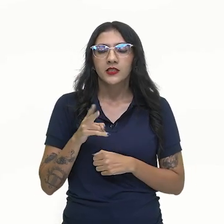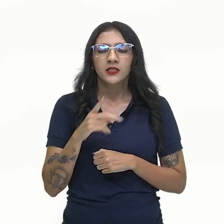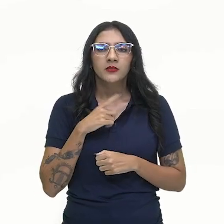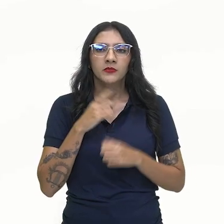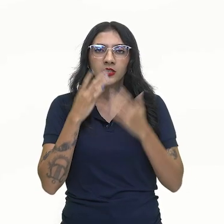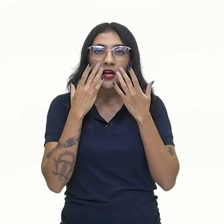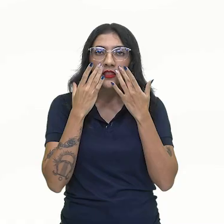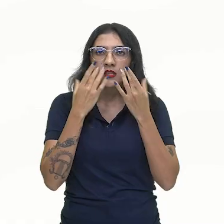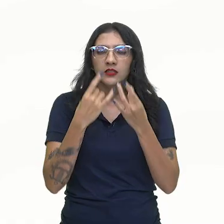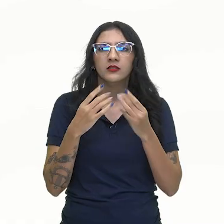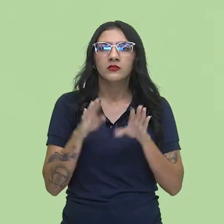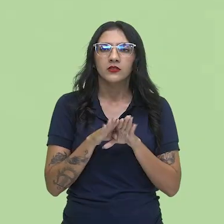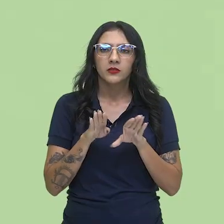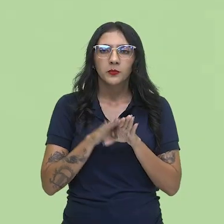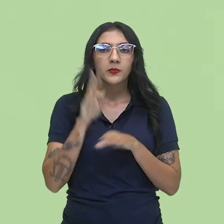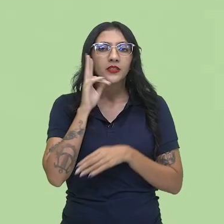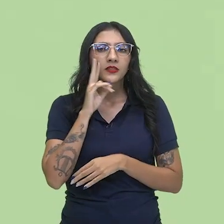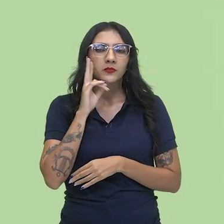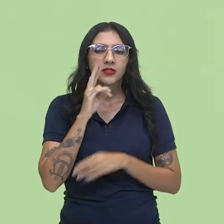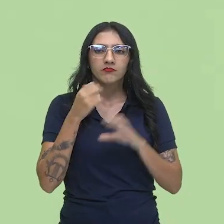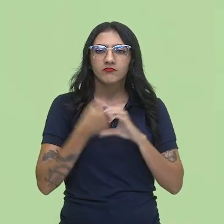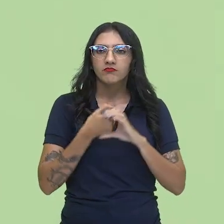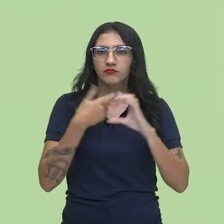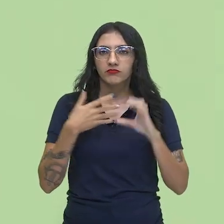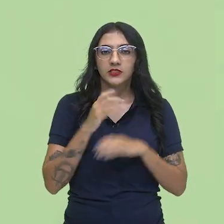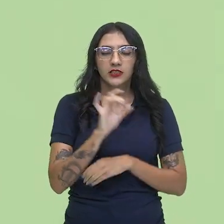está lembrando as características. Cada